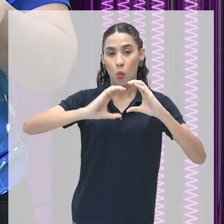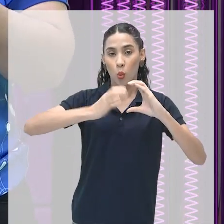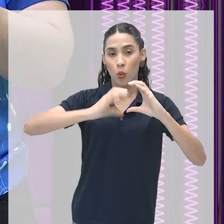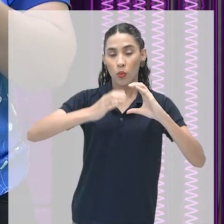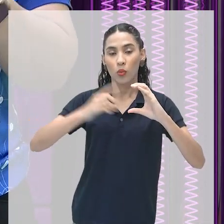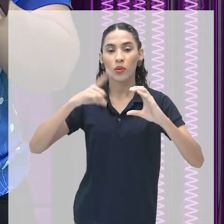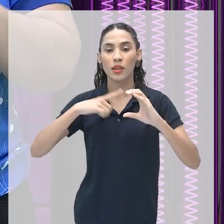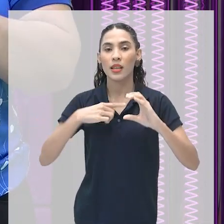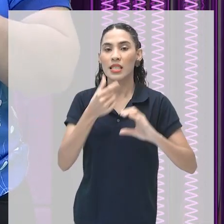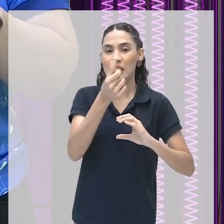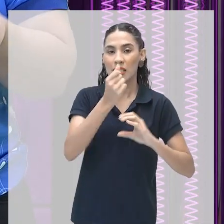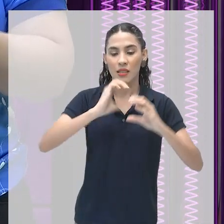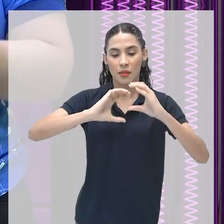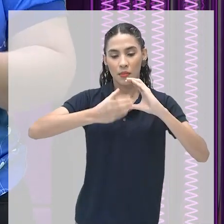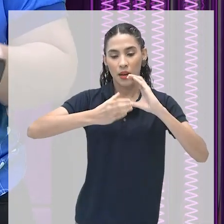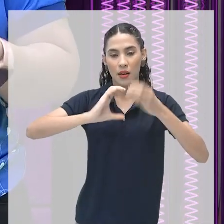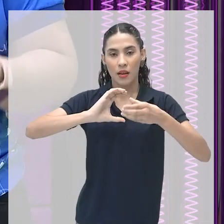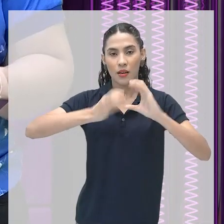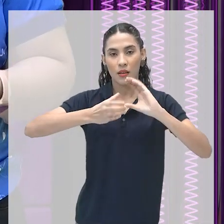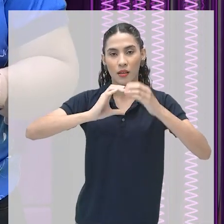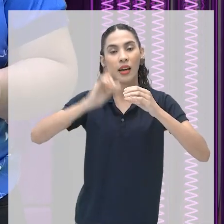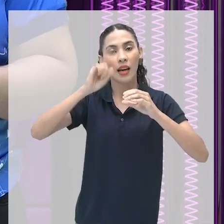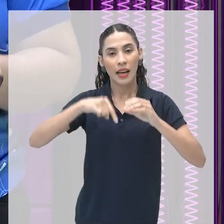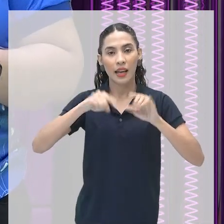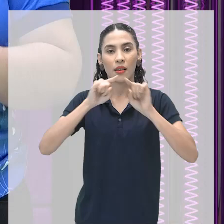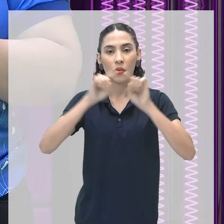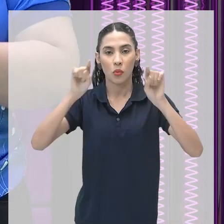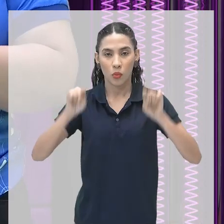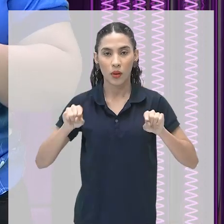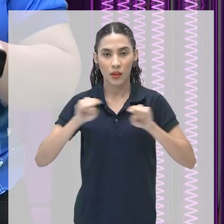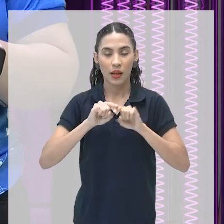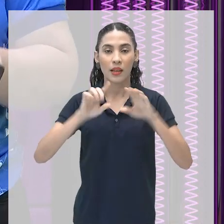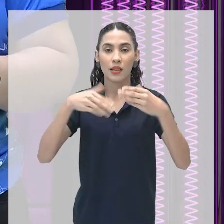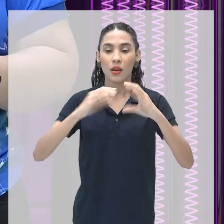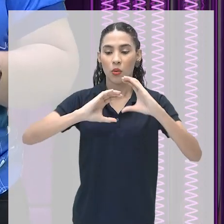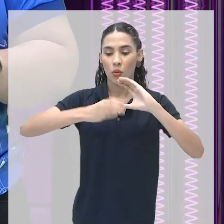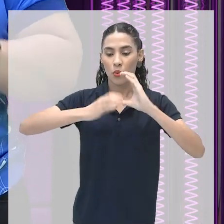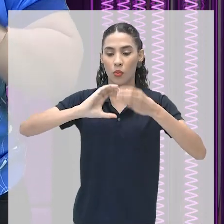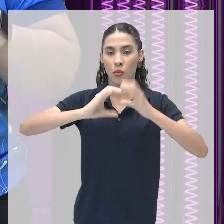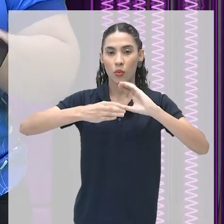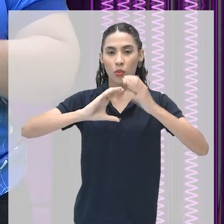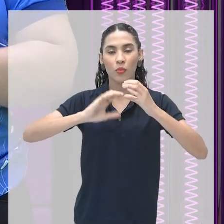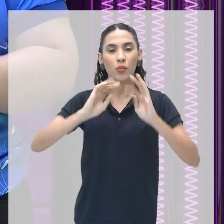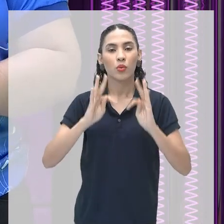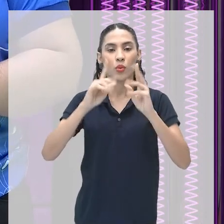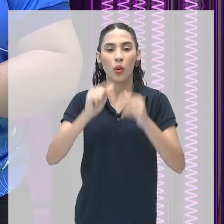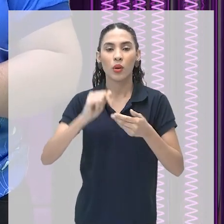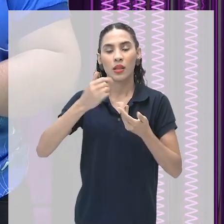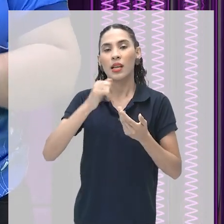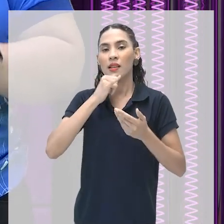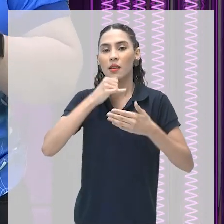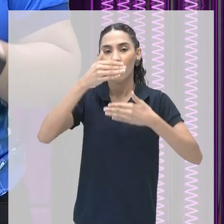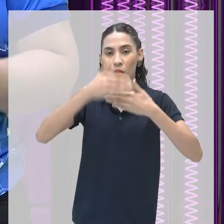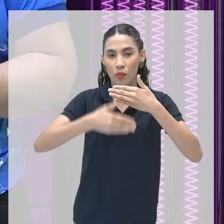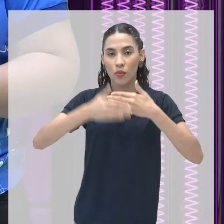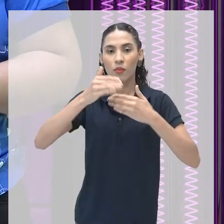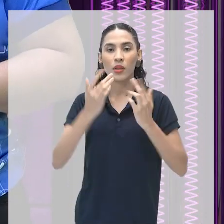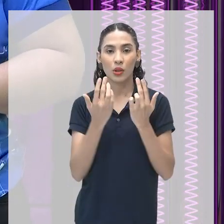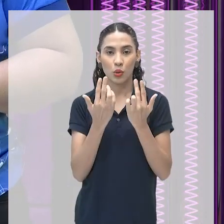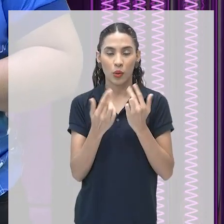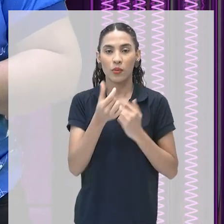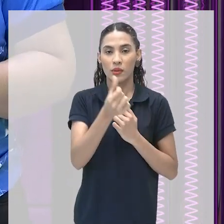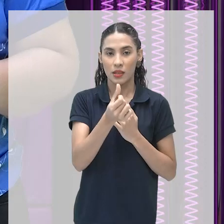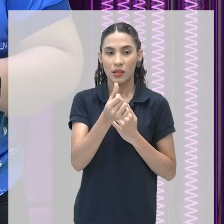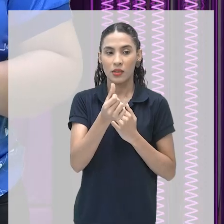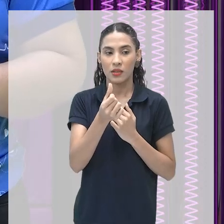tem 6 faces e todas as 6 faces são quadradas, né? Então, o cubo, ele é um tipo de prisma onde todas as faces são iguais. As 6 faces